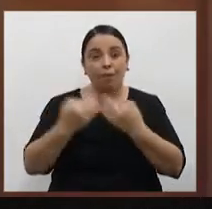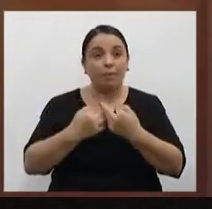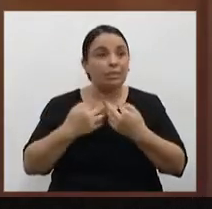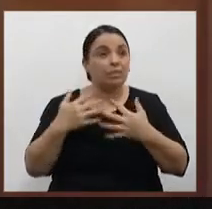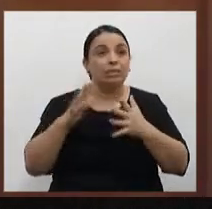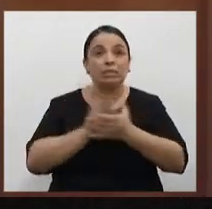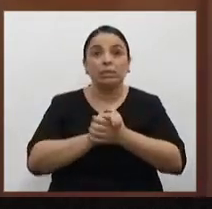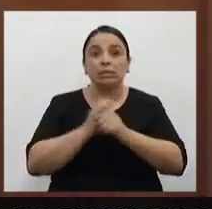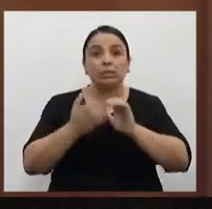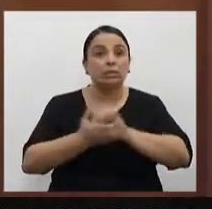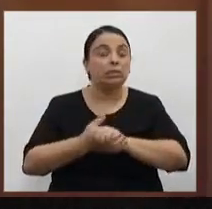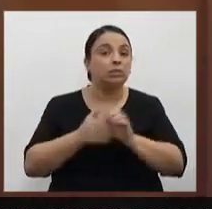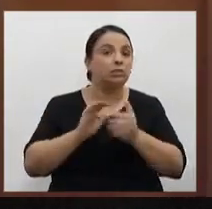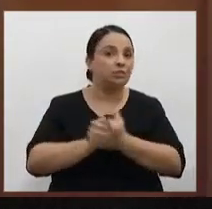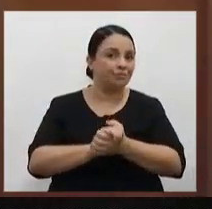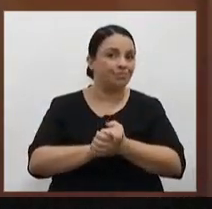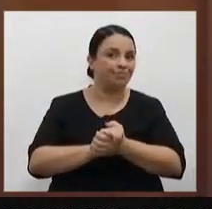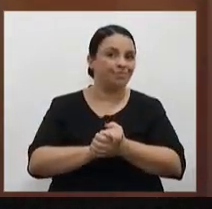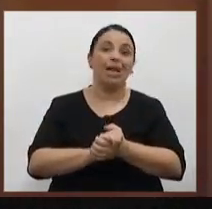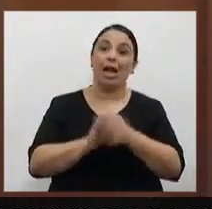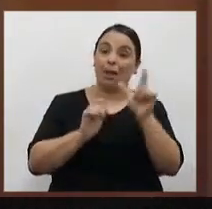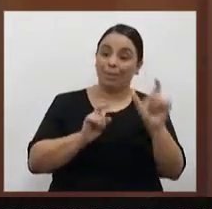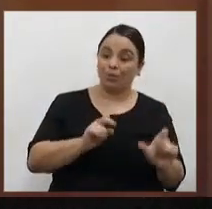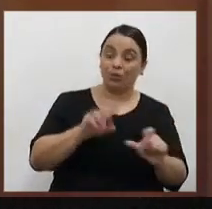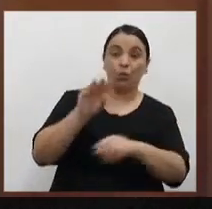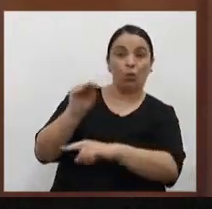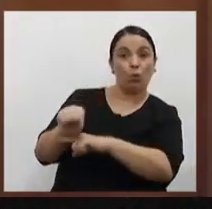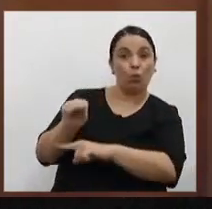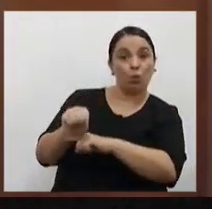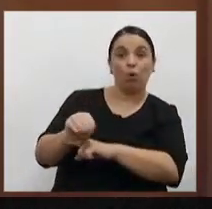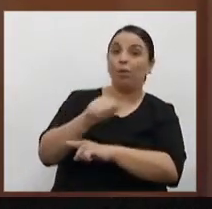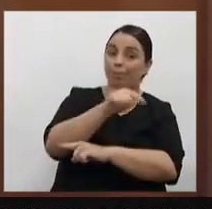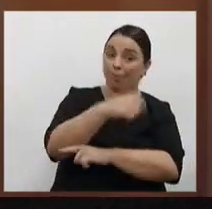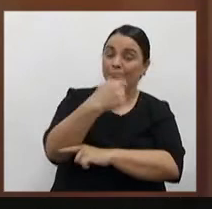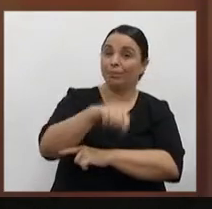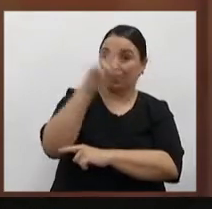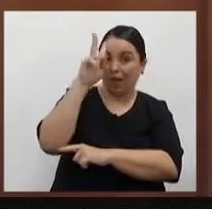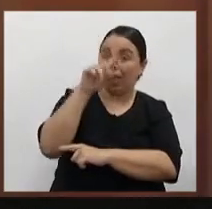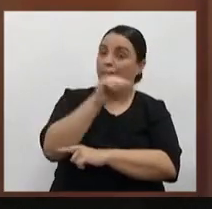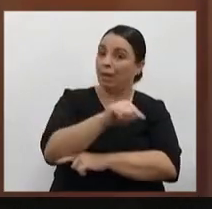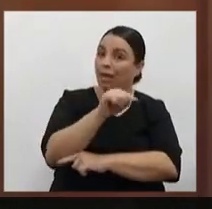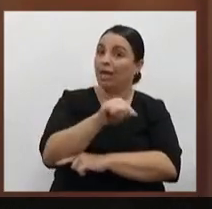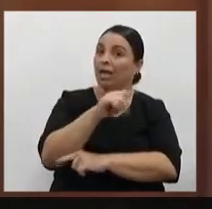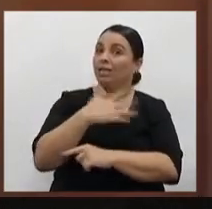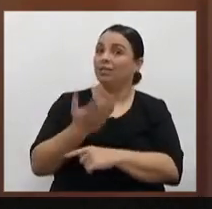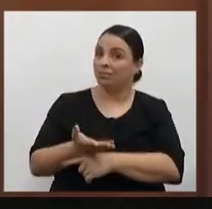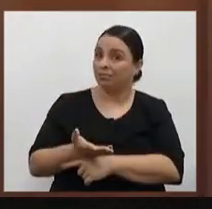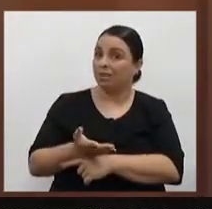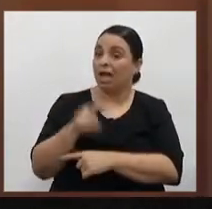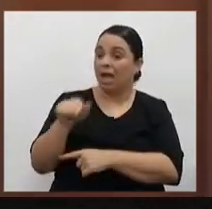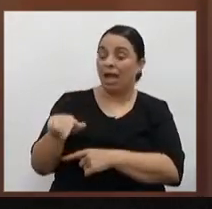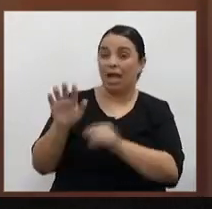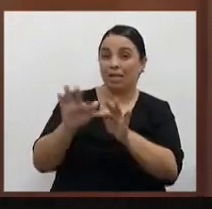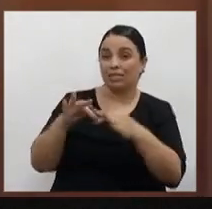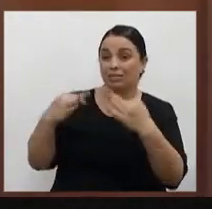dos cuidadores, não podemos esquecer jamais dos cuidadores. Essas famílias têm, às